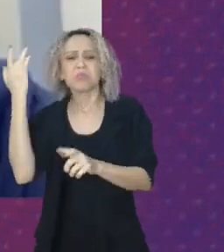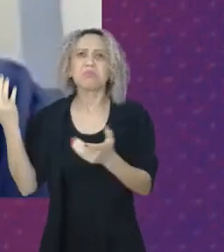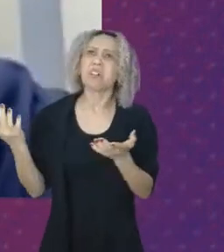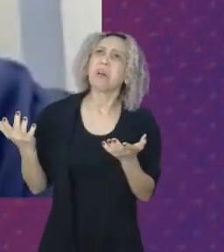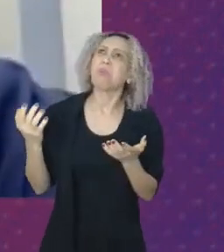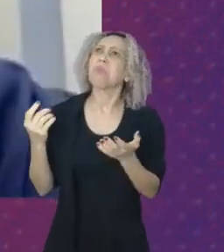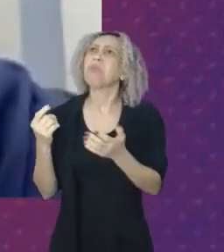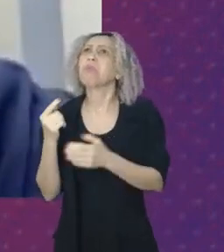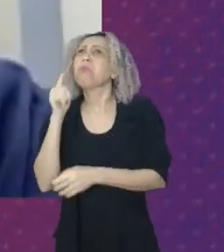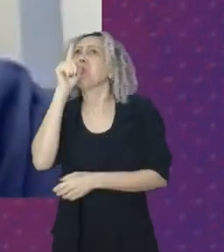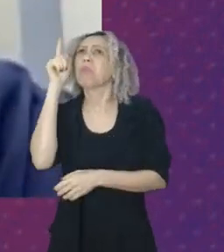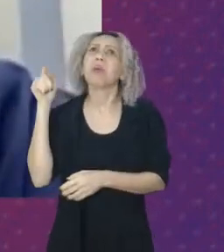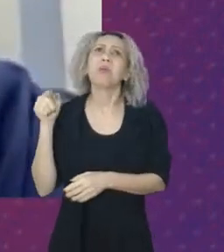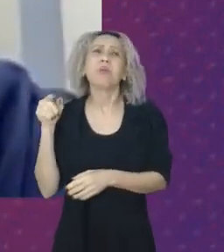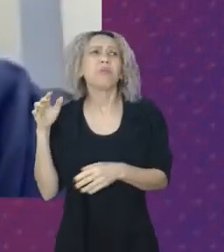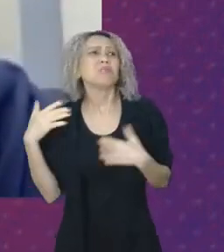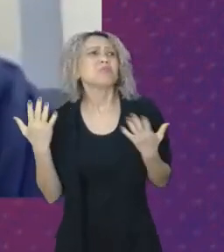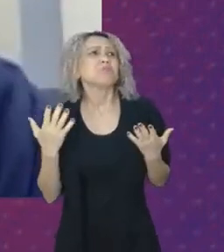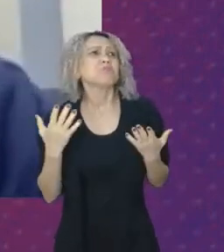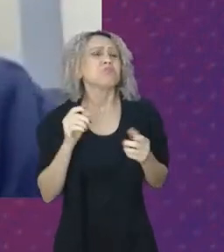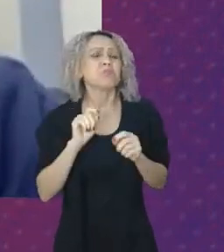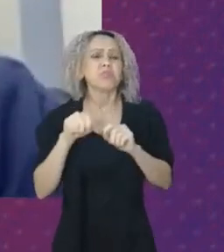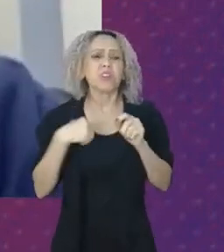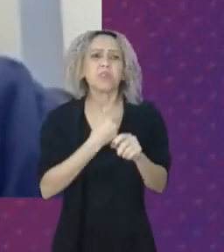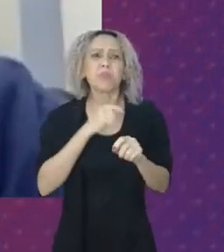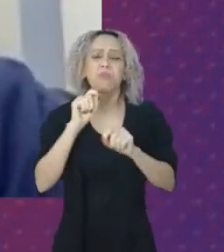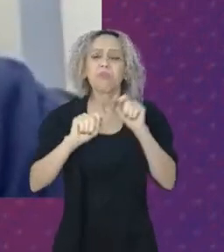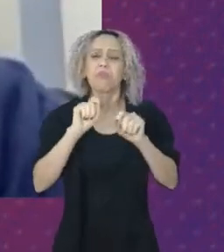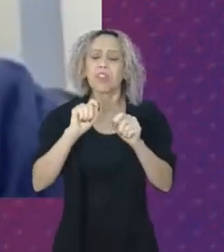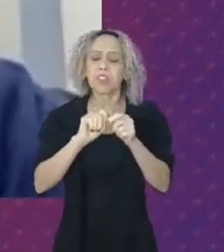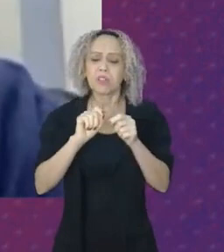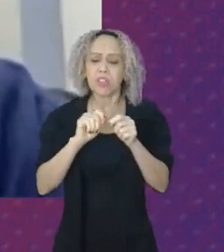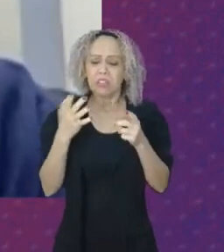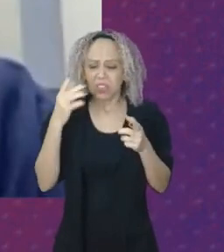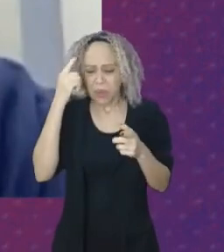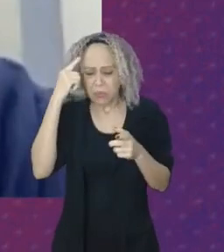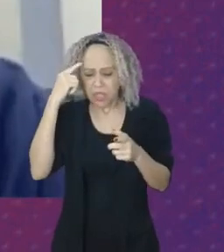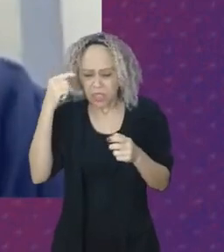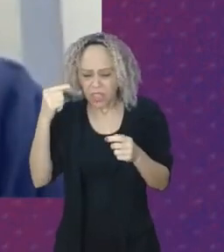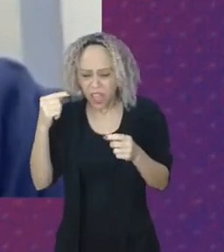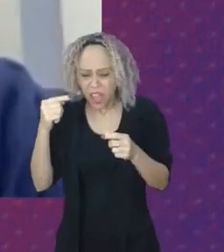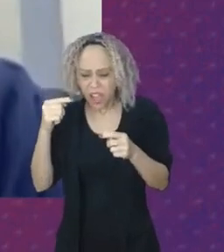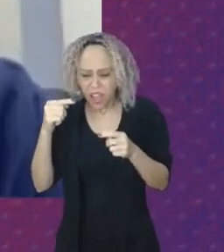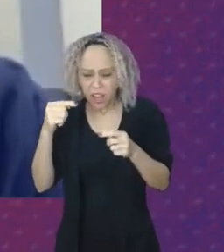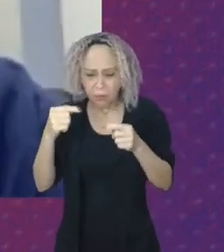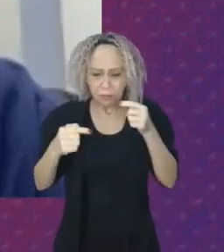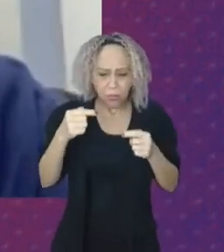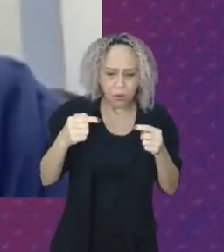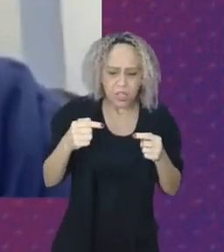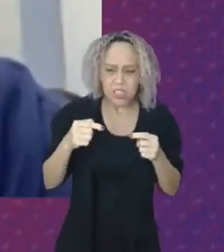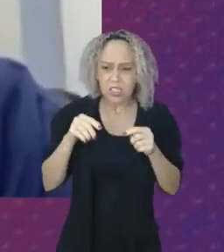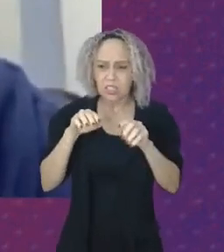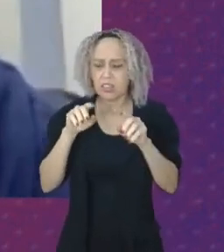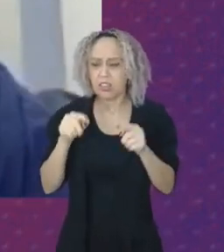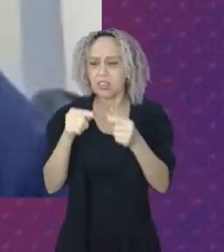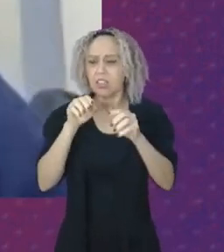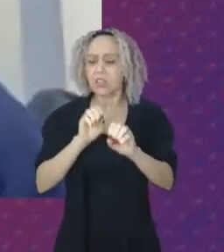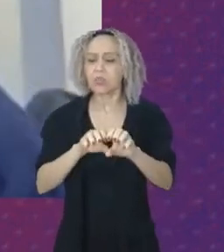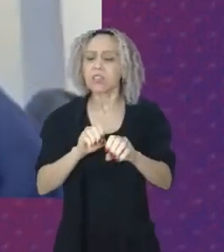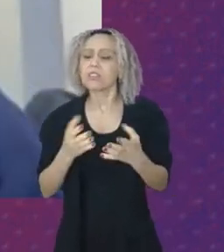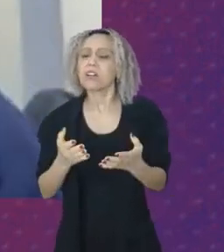a gente está pensando na política educacional, a gente precisa pensar, né, a ideia da diversidade